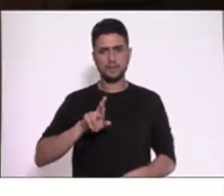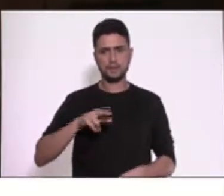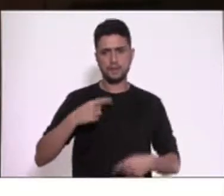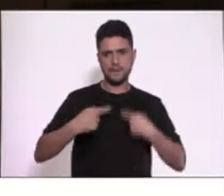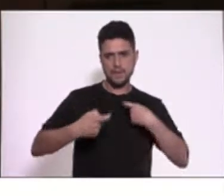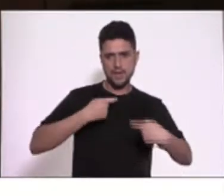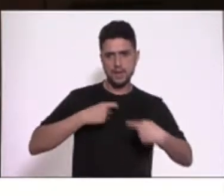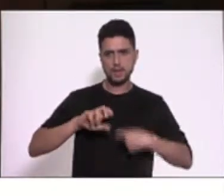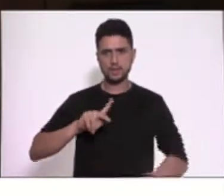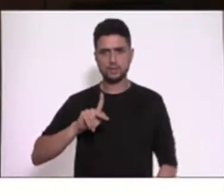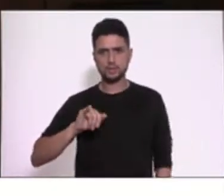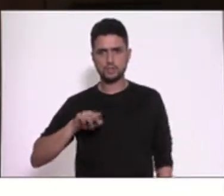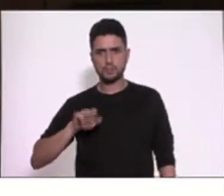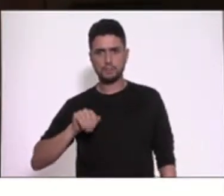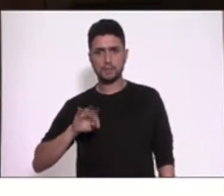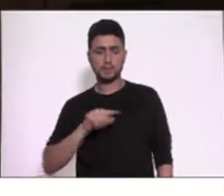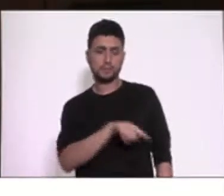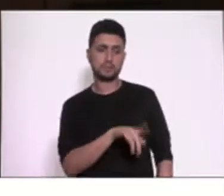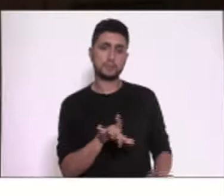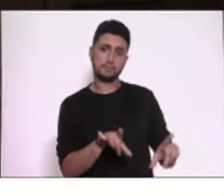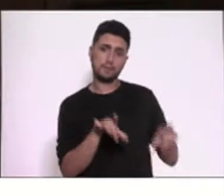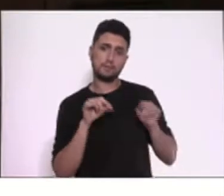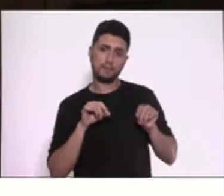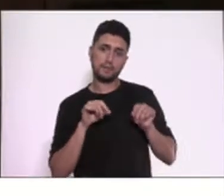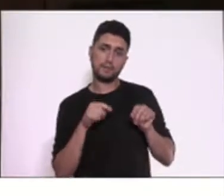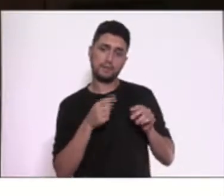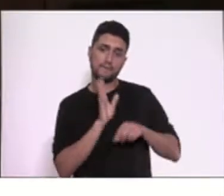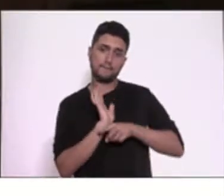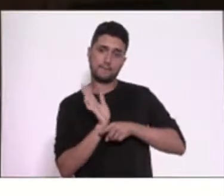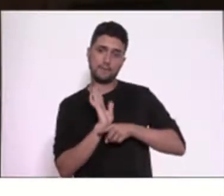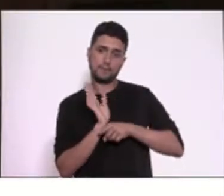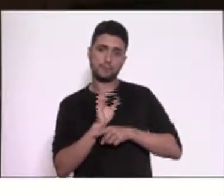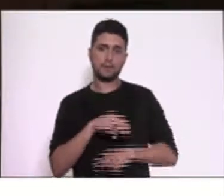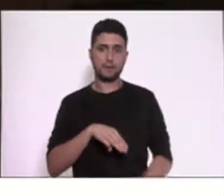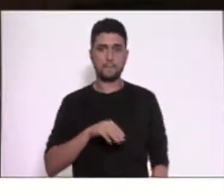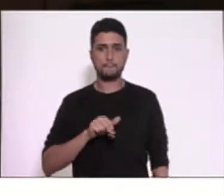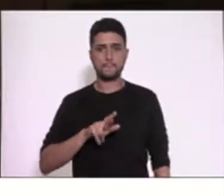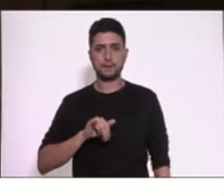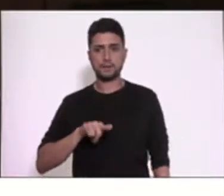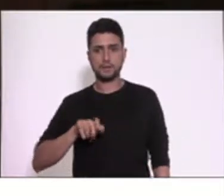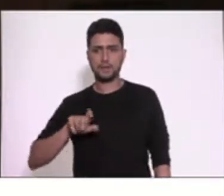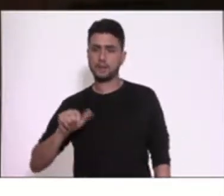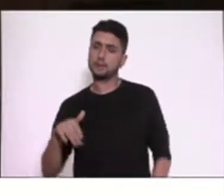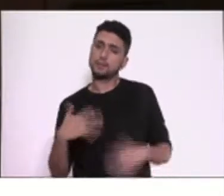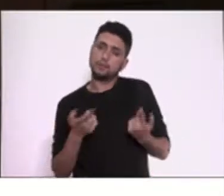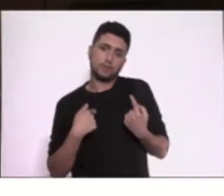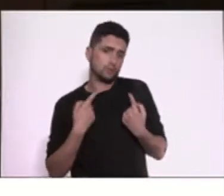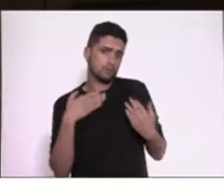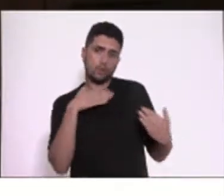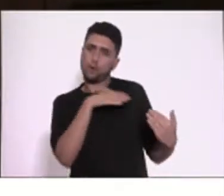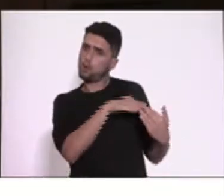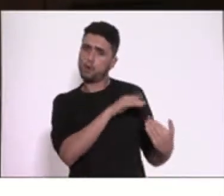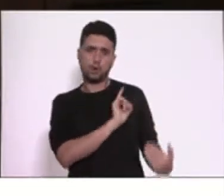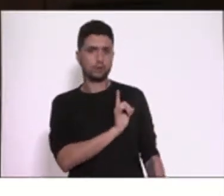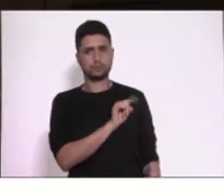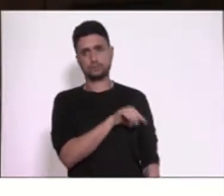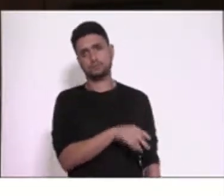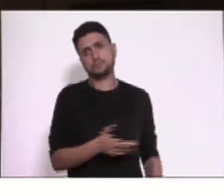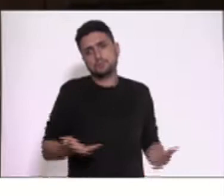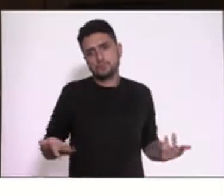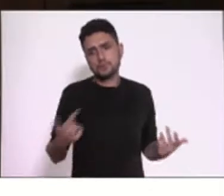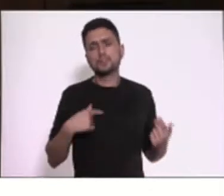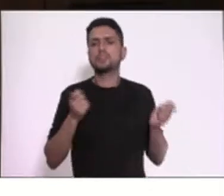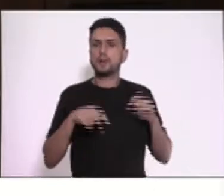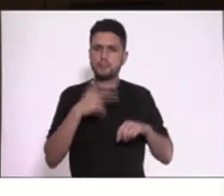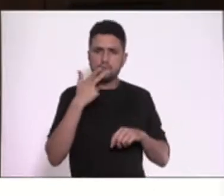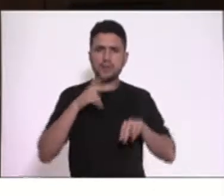preferem, por exemplo, fazer filme sobre Marighella. Então, eu estou disposto a discordar. Aliás, eu poderia citar inúmeras outras